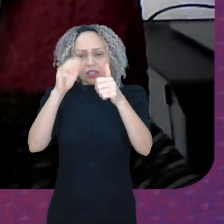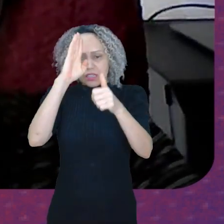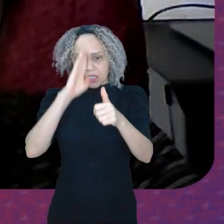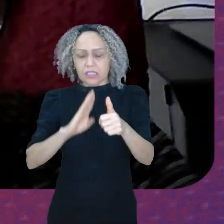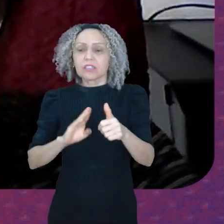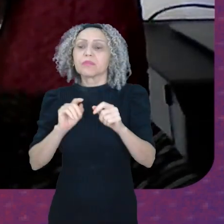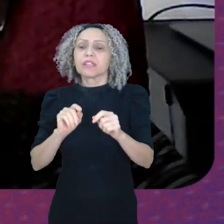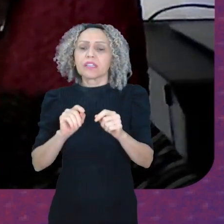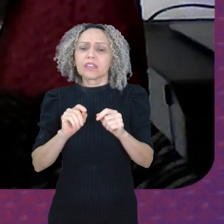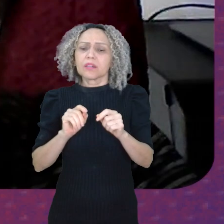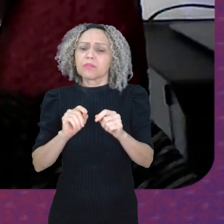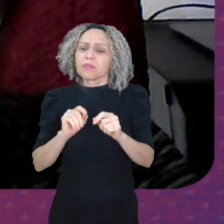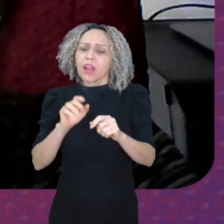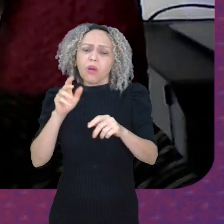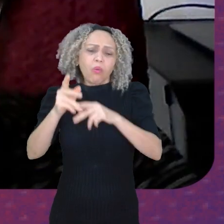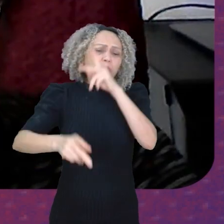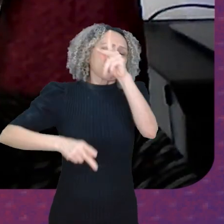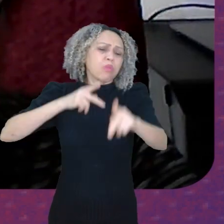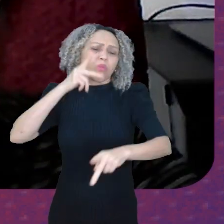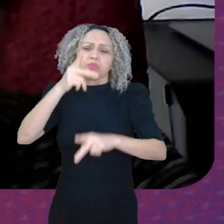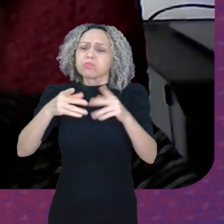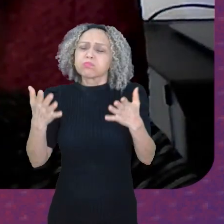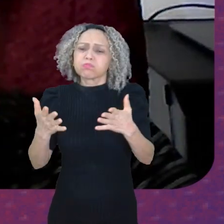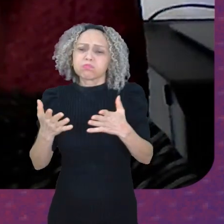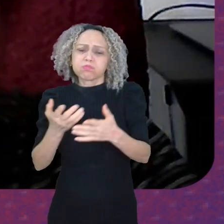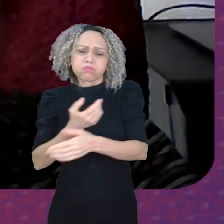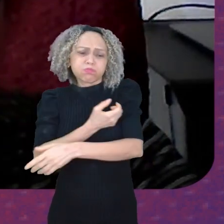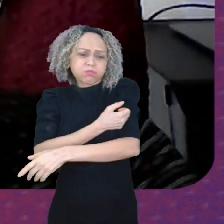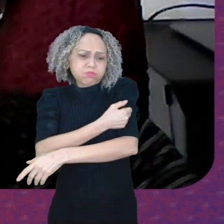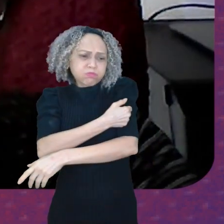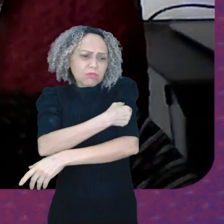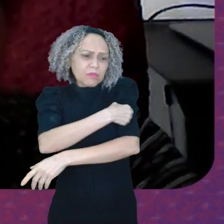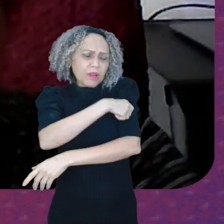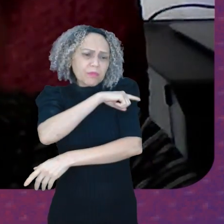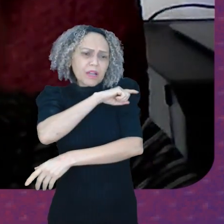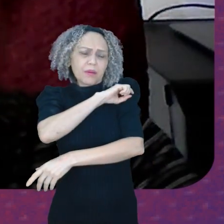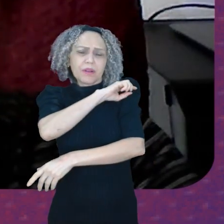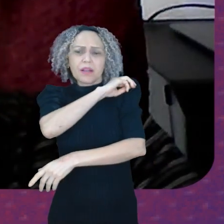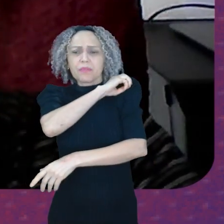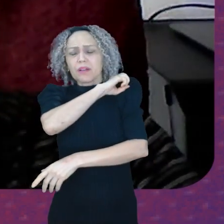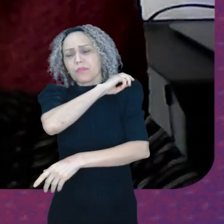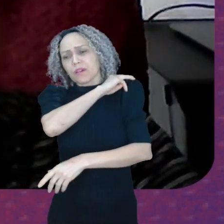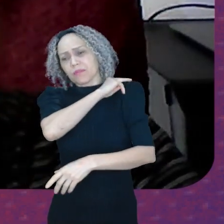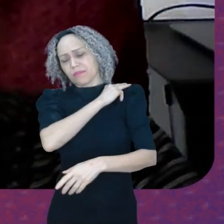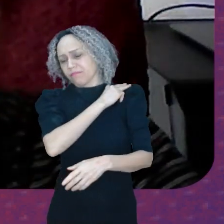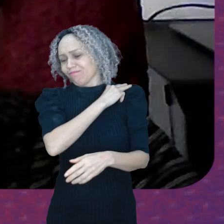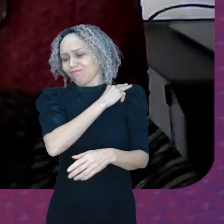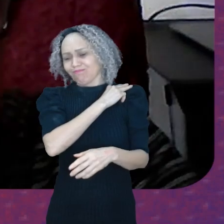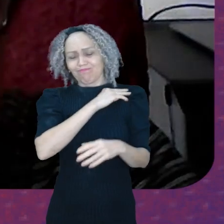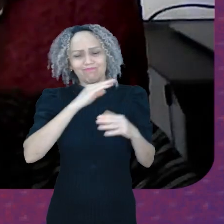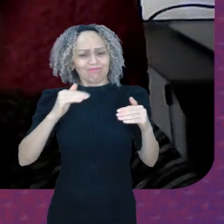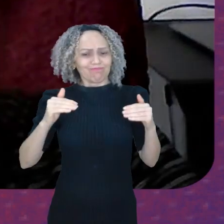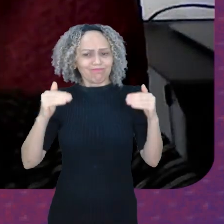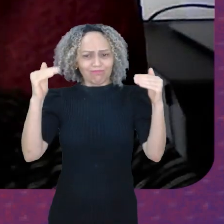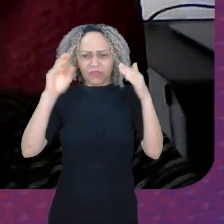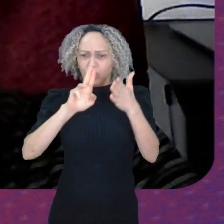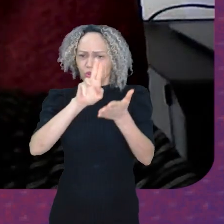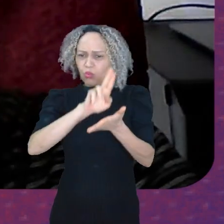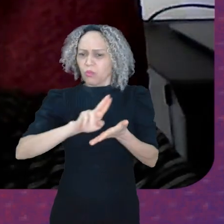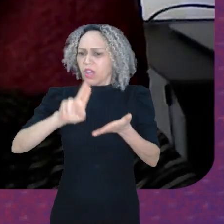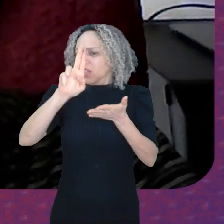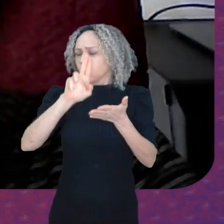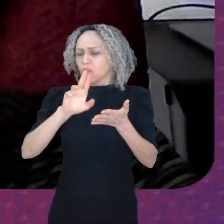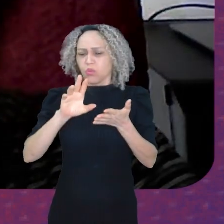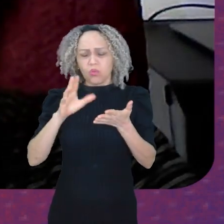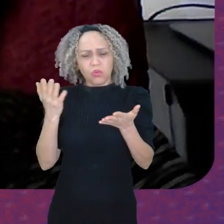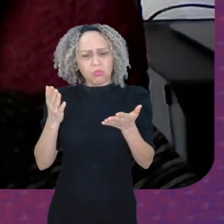vários níveis, né? No ensino fundamental, no ensino médio, no